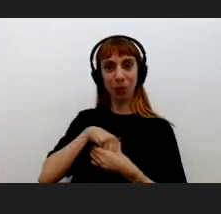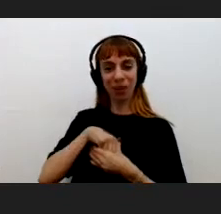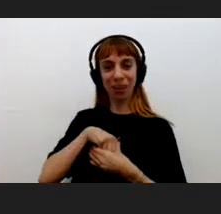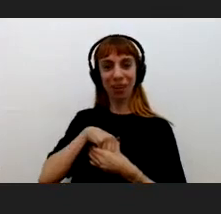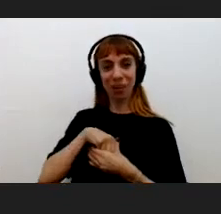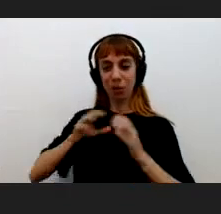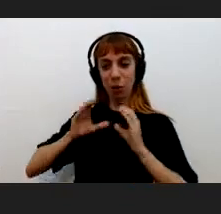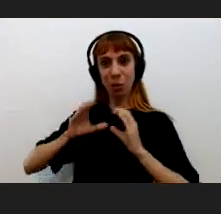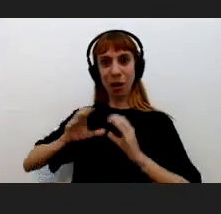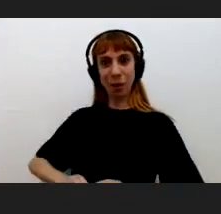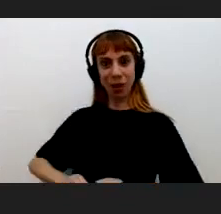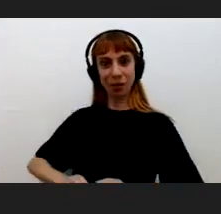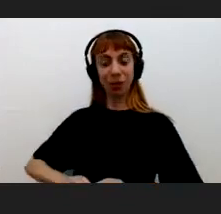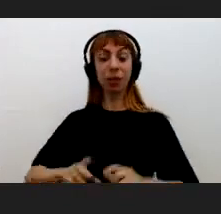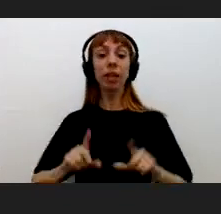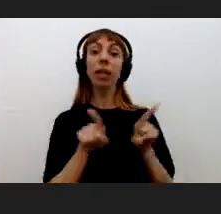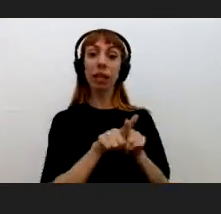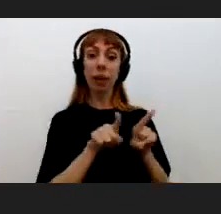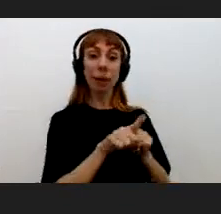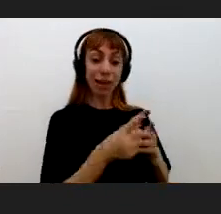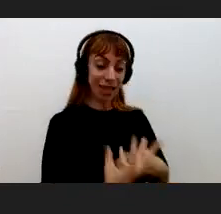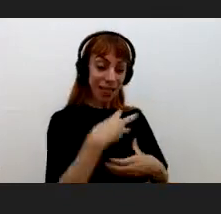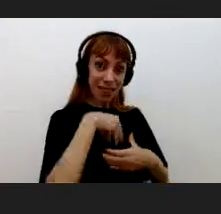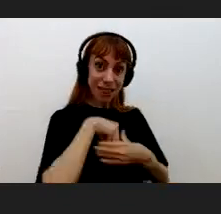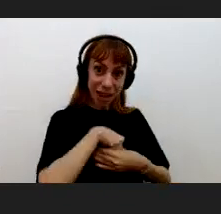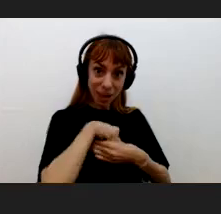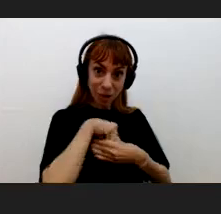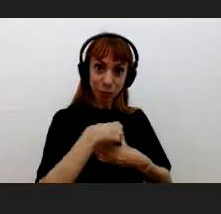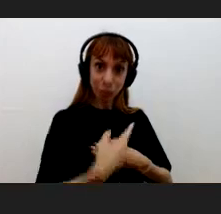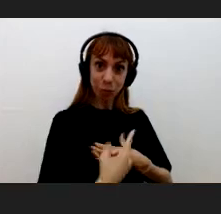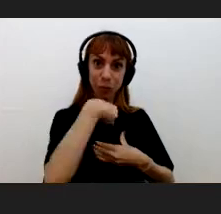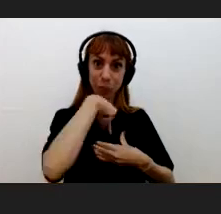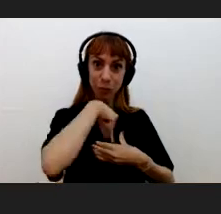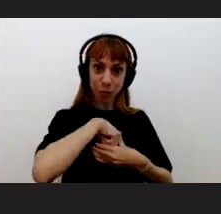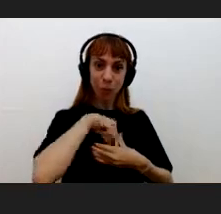o meu interior, né? O que seria o interior de uma pessoa.